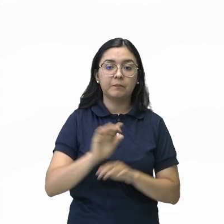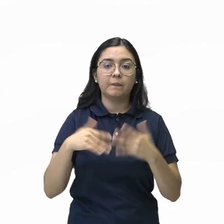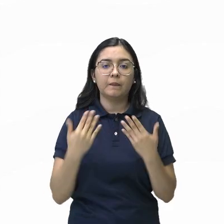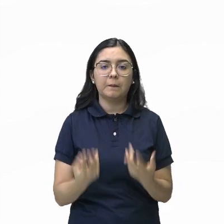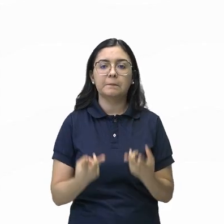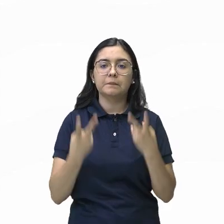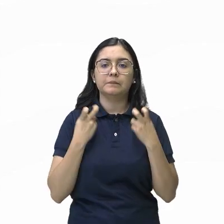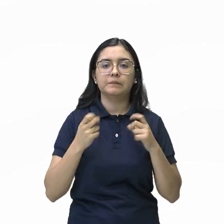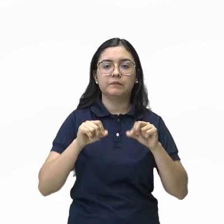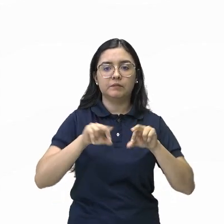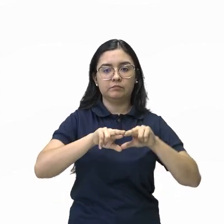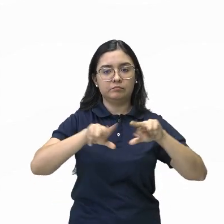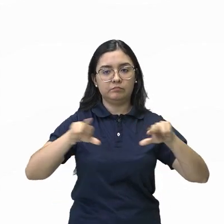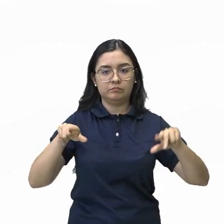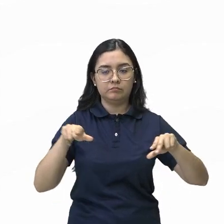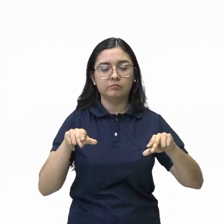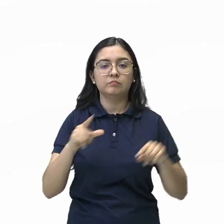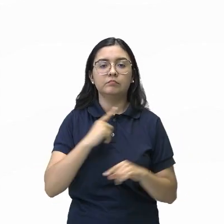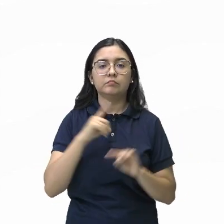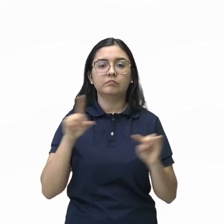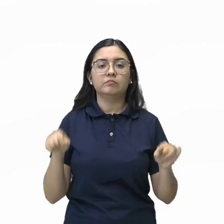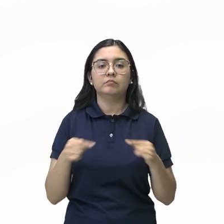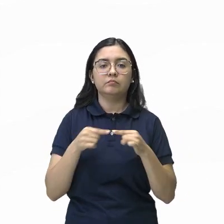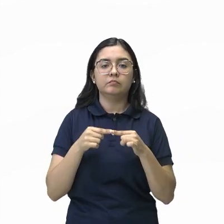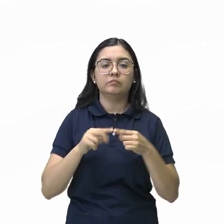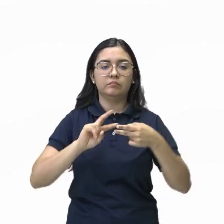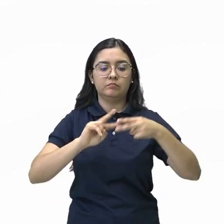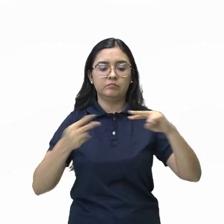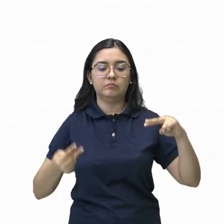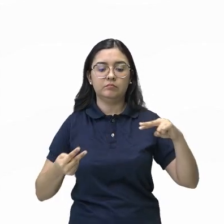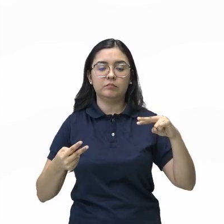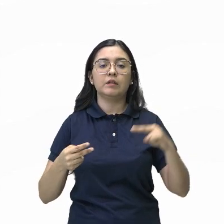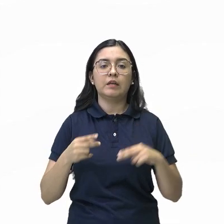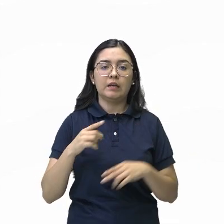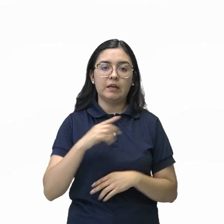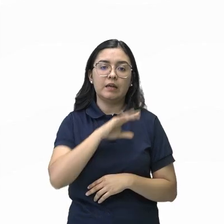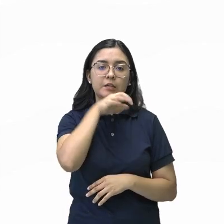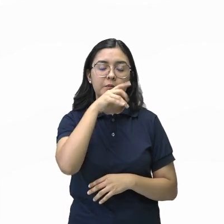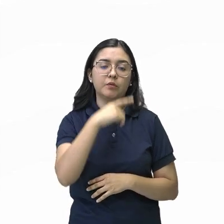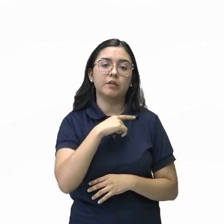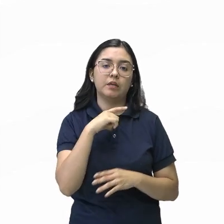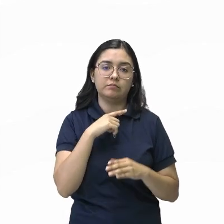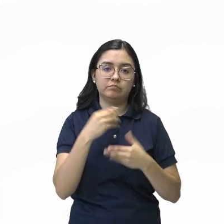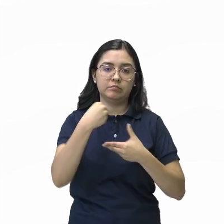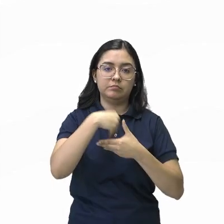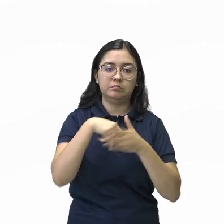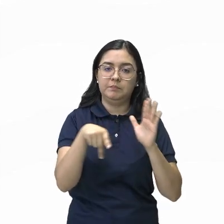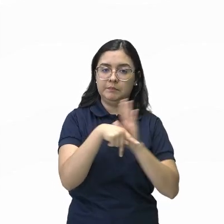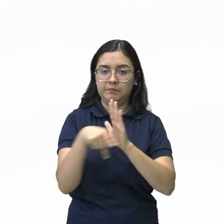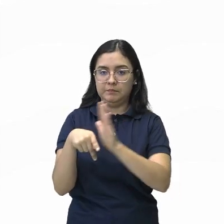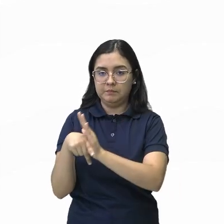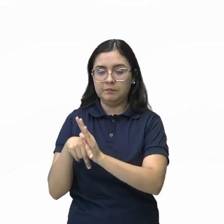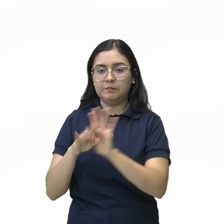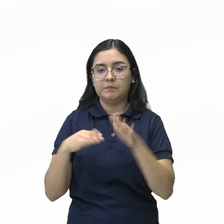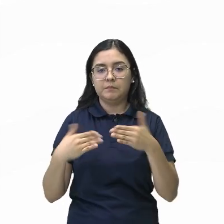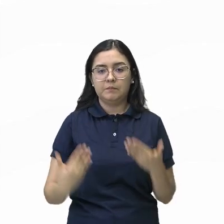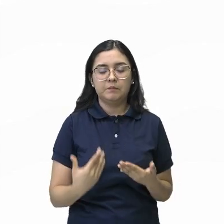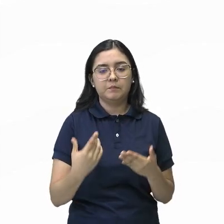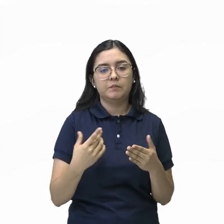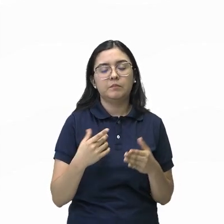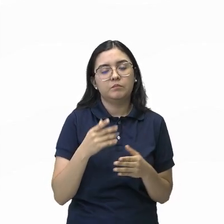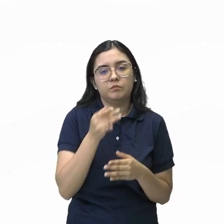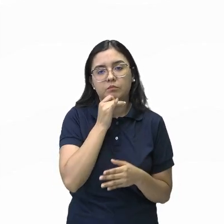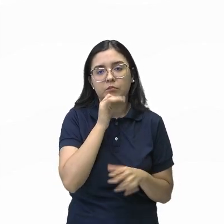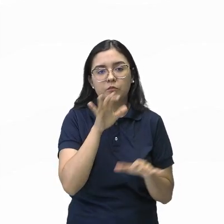essa diversidade genética, ela tem a ver com os genes que cada indivíduo pode carregar, tá bom, pessoal? Então, dentro de uma mesma espécie,